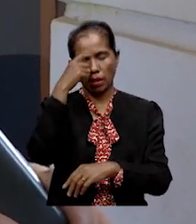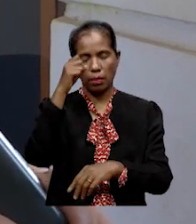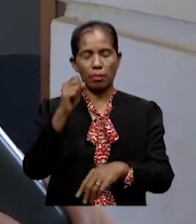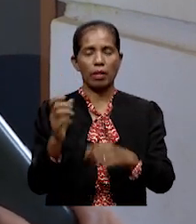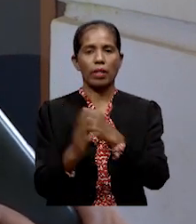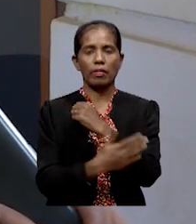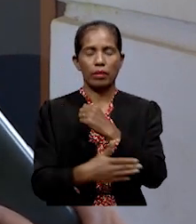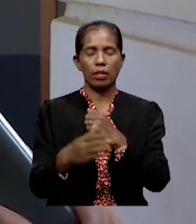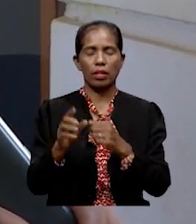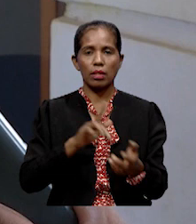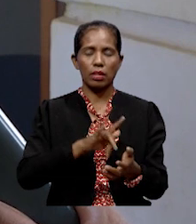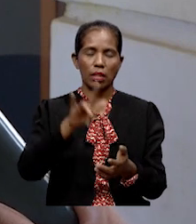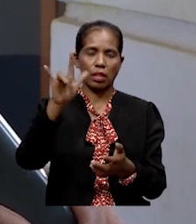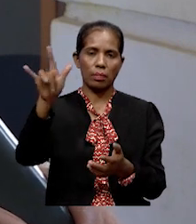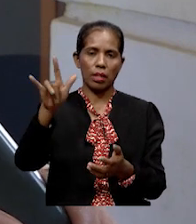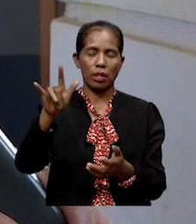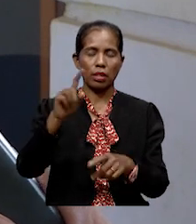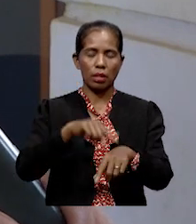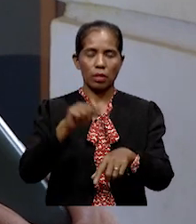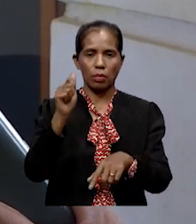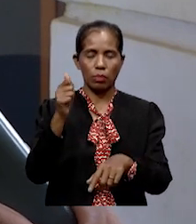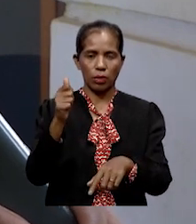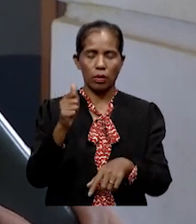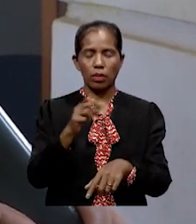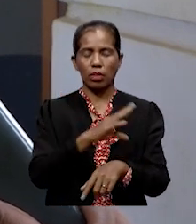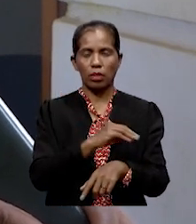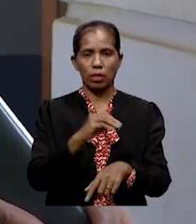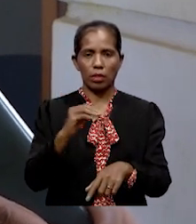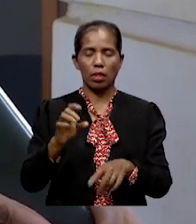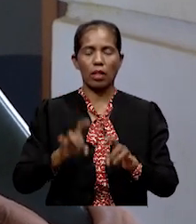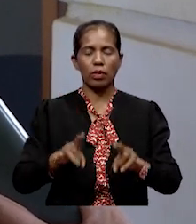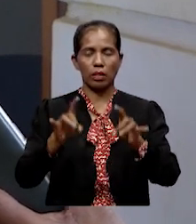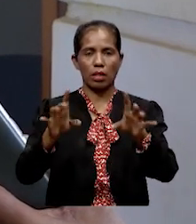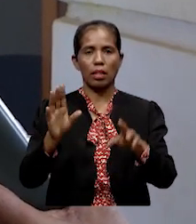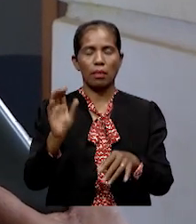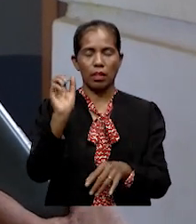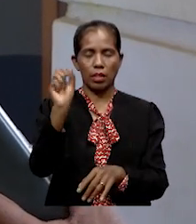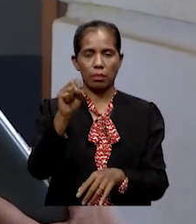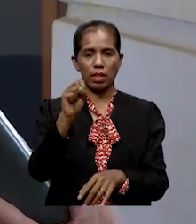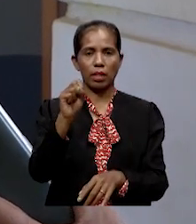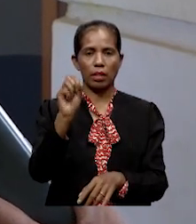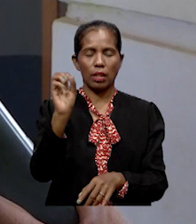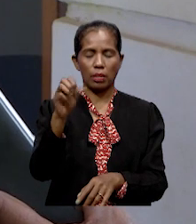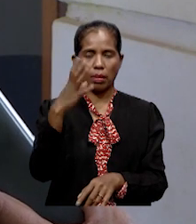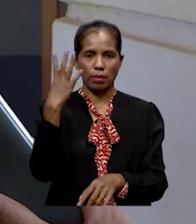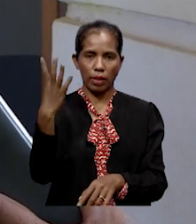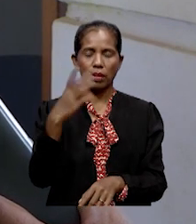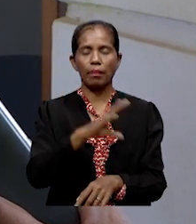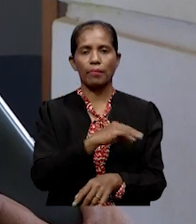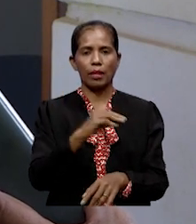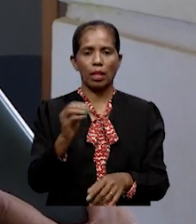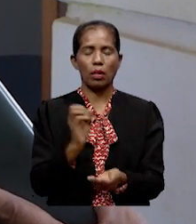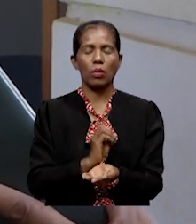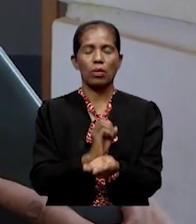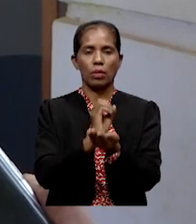e Australia ne nian sai dia 15 bairua e wen ho kusi nian tamba coordenação dia ho autoridade fronteira antau siremos liu si